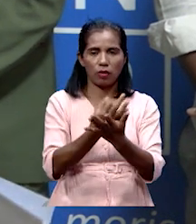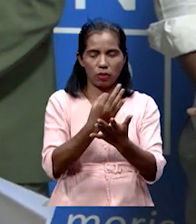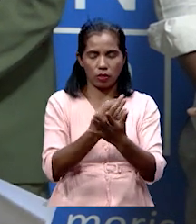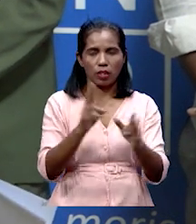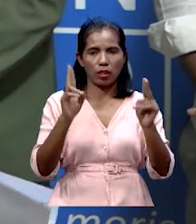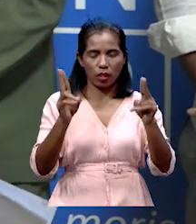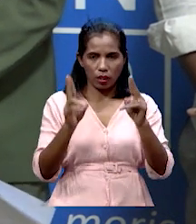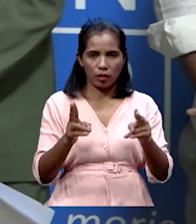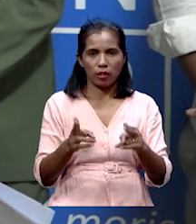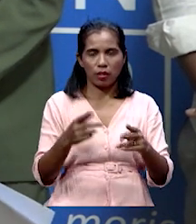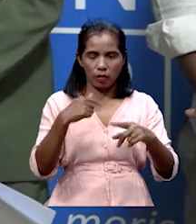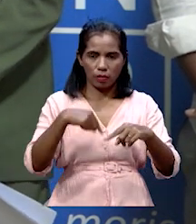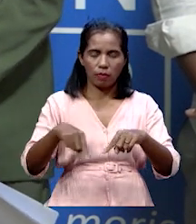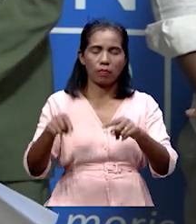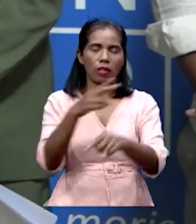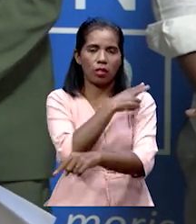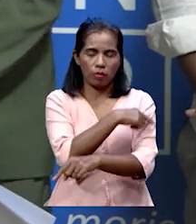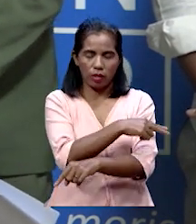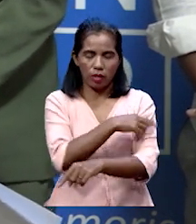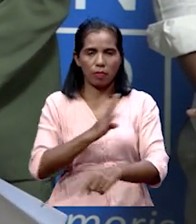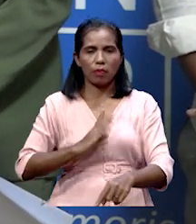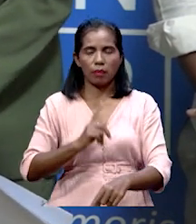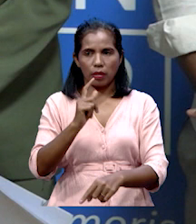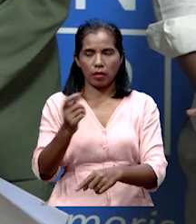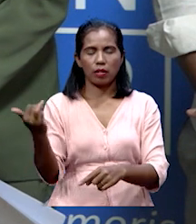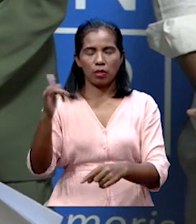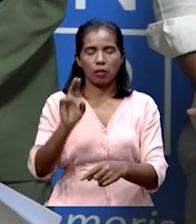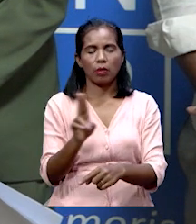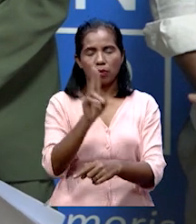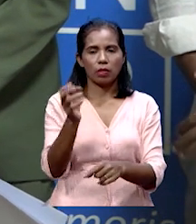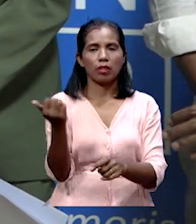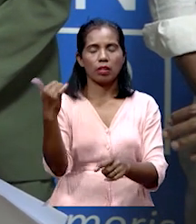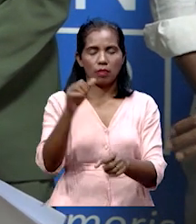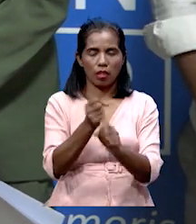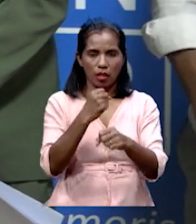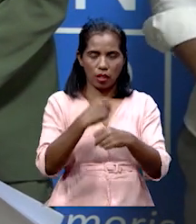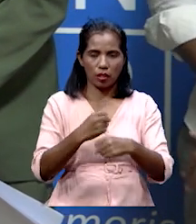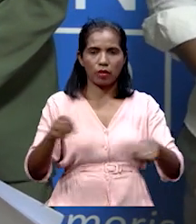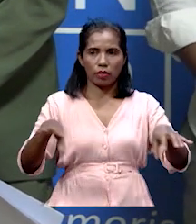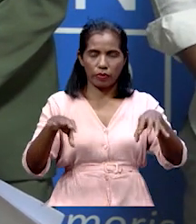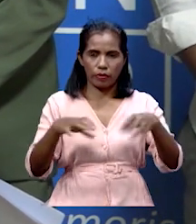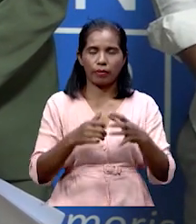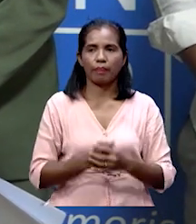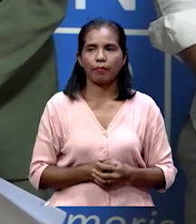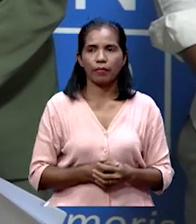ia clínica refere a tu nesse sira bele executa bele halau sernia sernia serviço